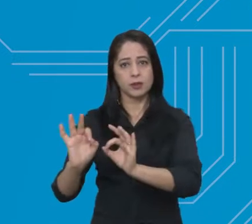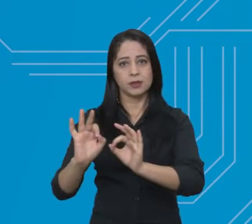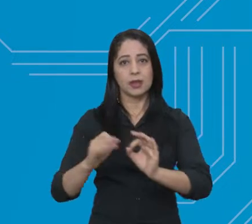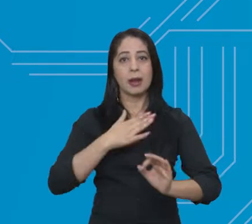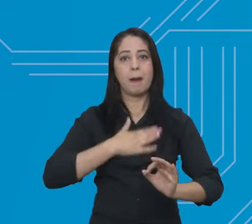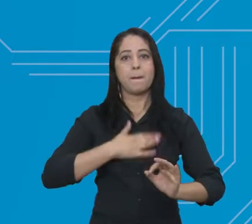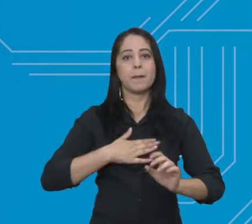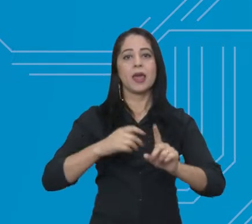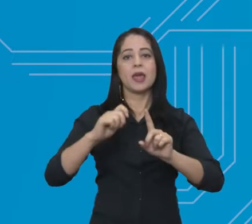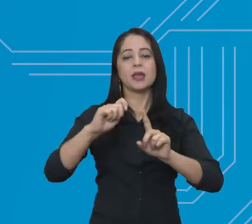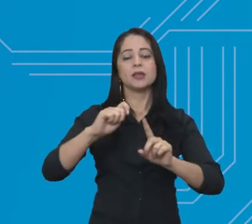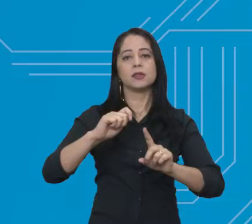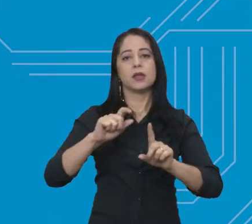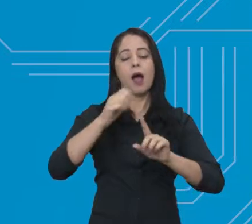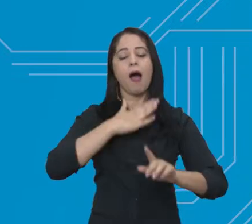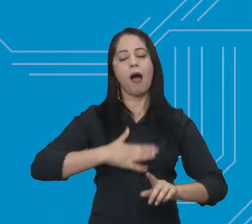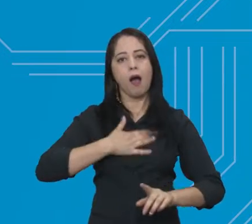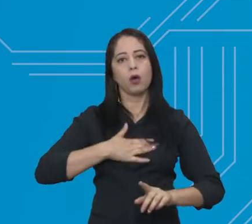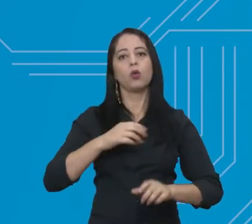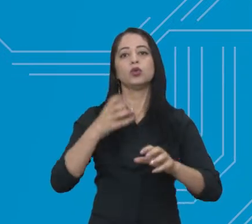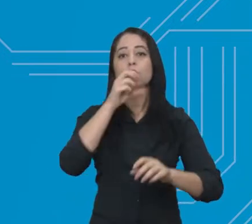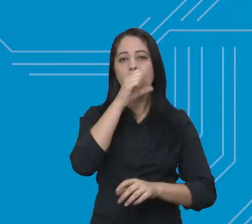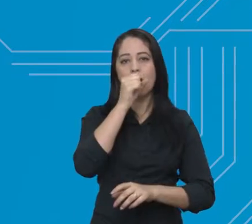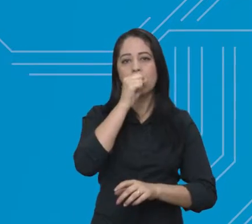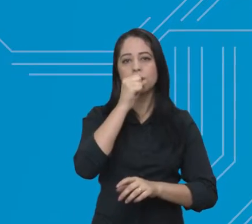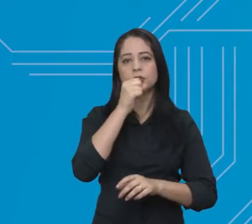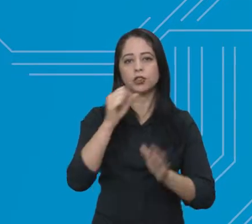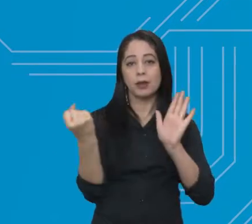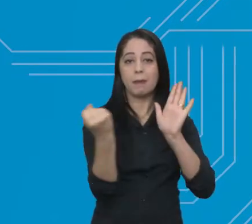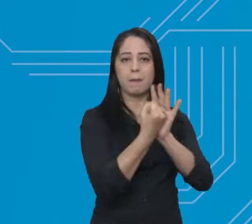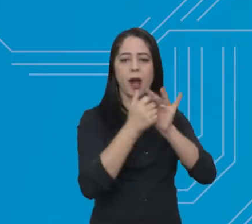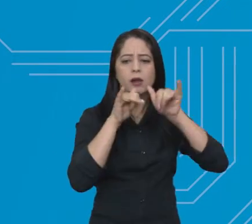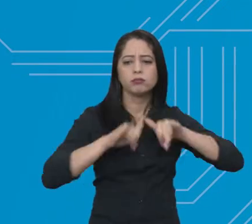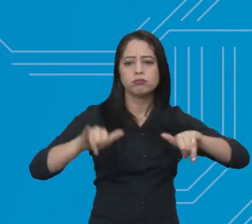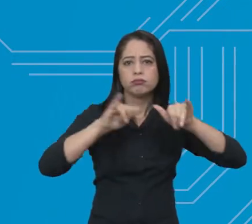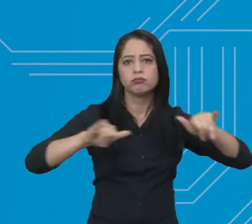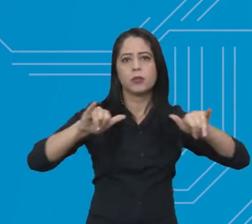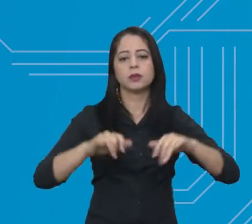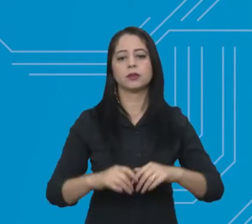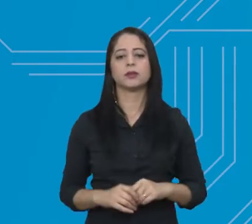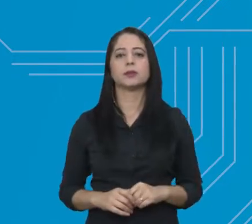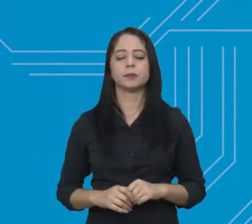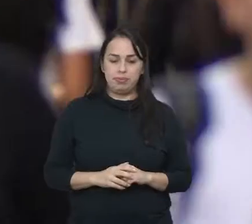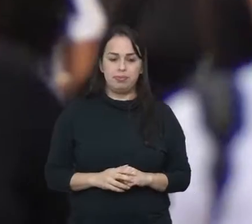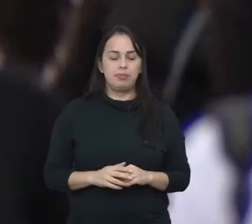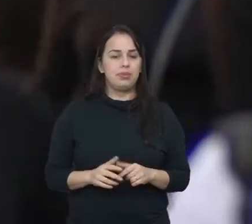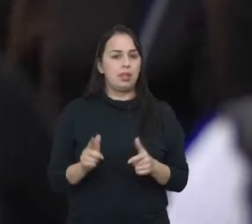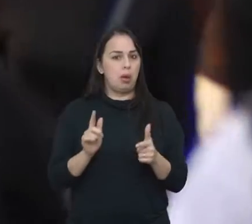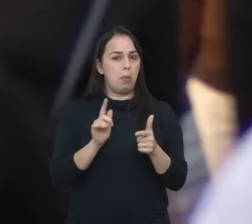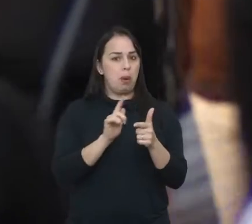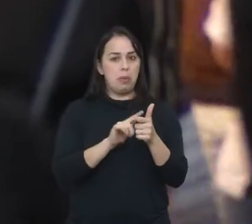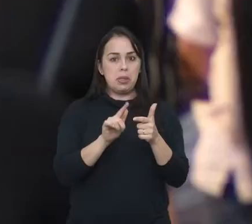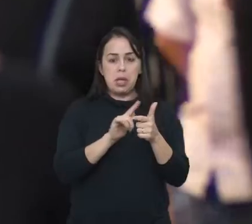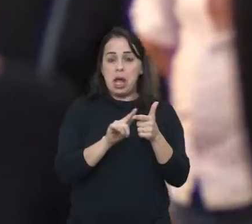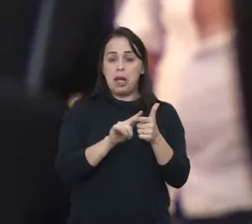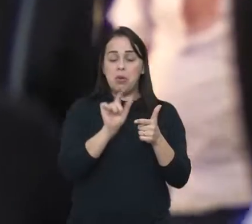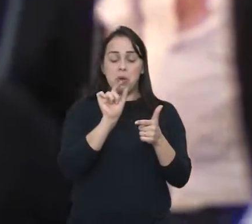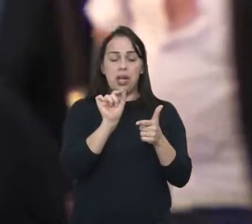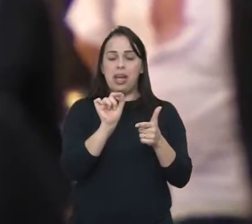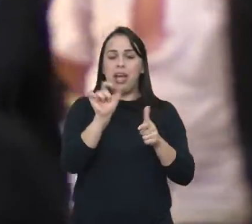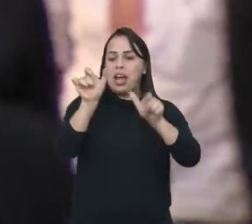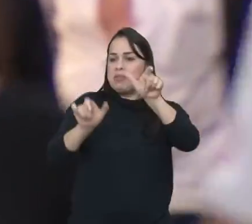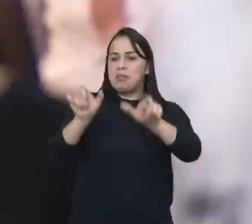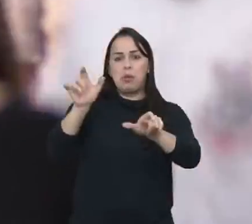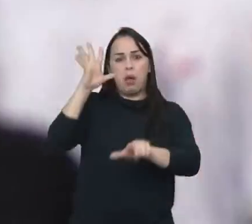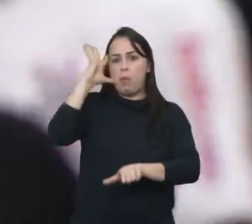preparamos uma reportagem sobre o Agosto Laranja, mês que marca a conscientização sobre a doença. Um problema ainda muito